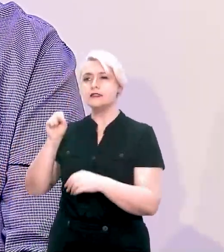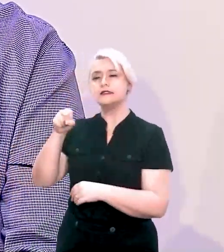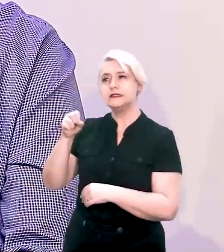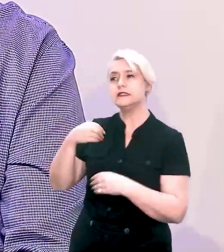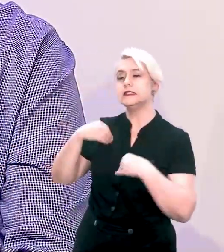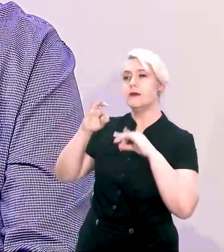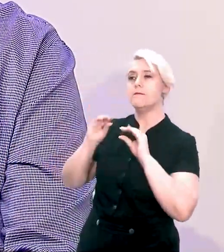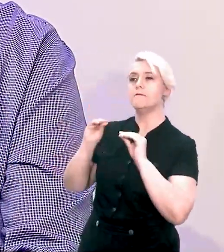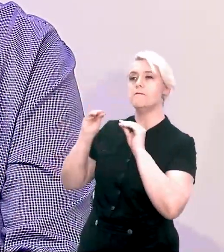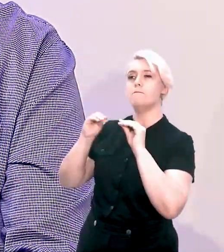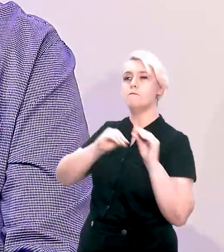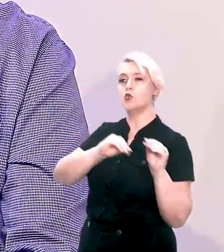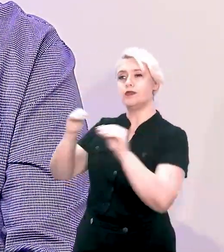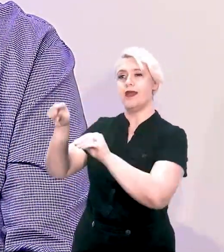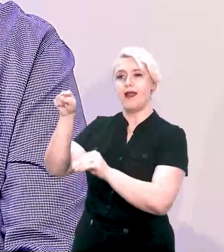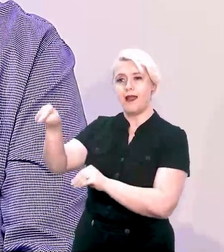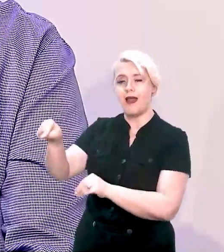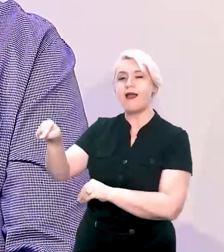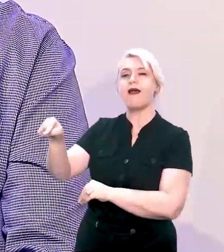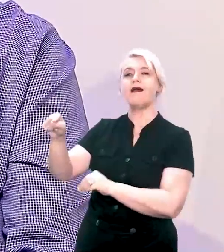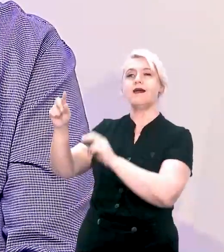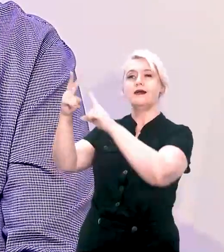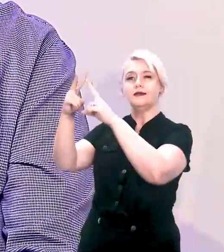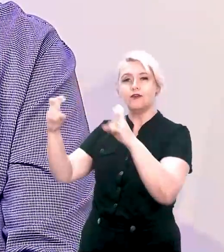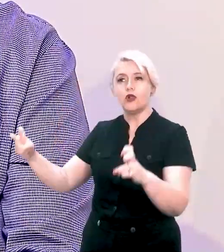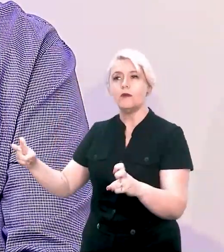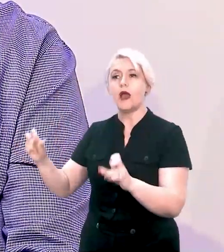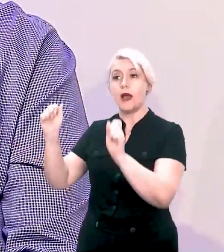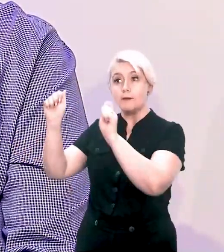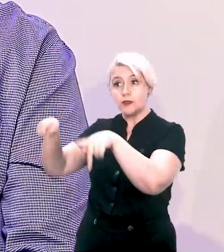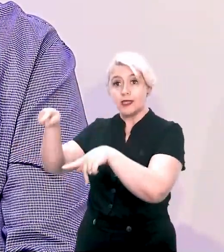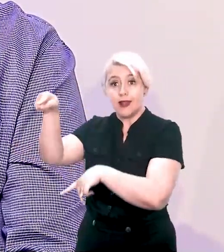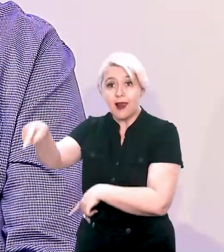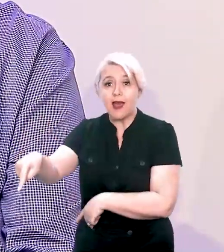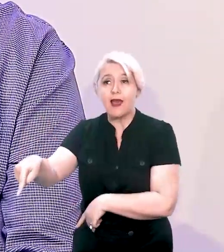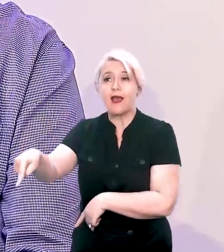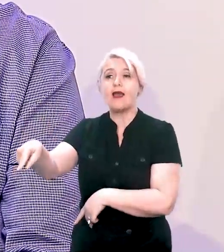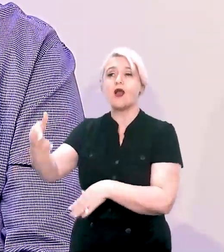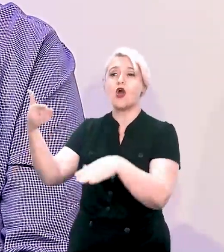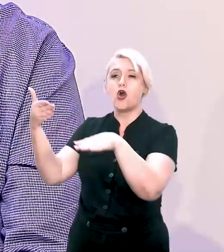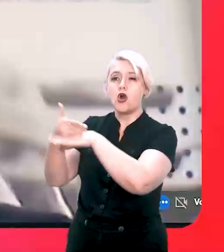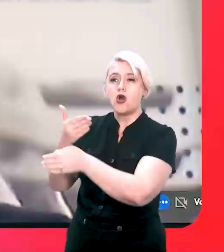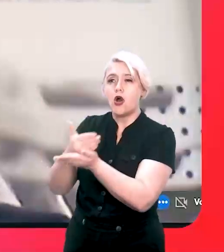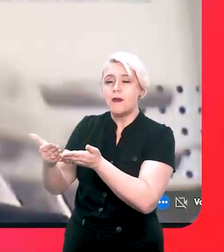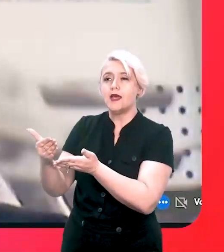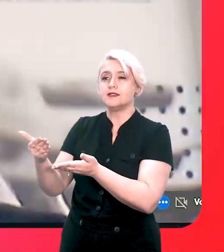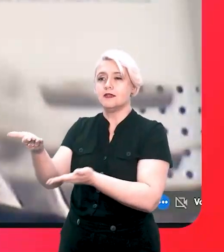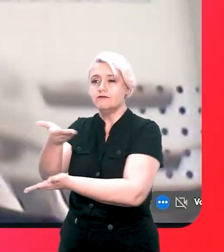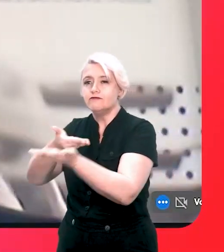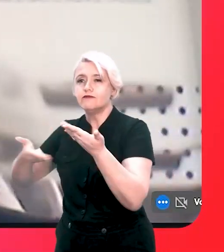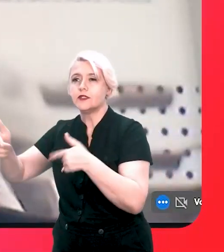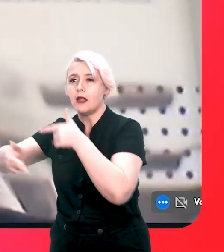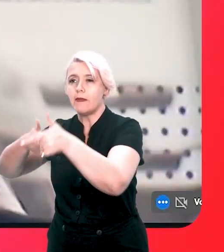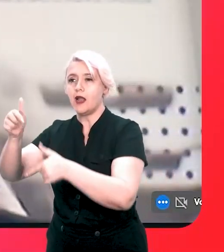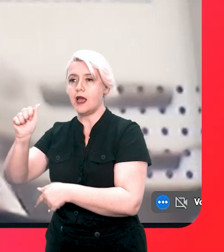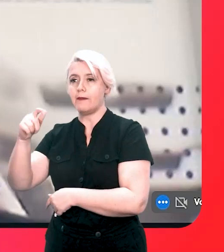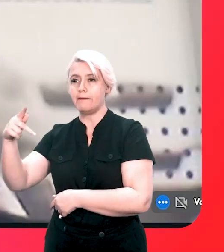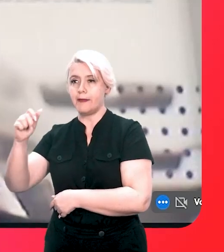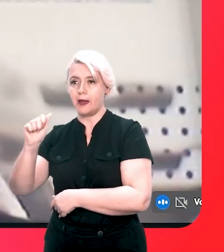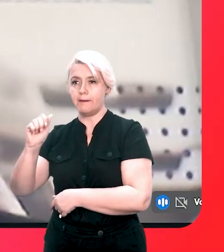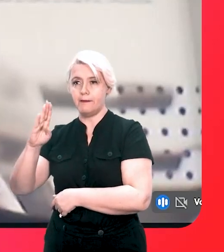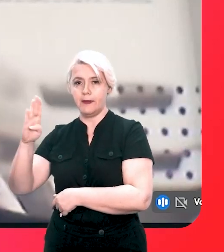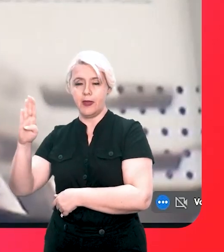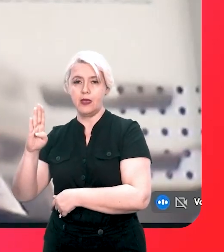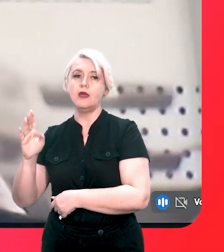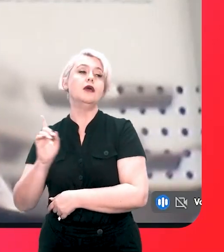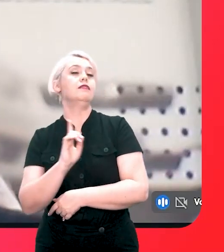você aposenta aí em Santa Catarina e também já se envolve na PABB. Eu já vinha envolvido,